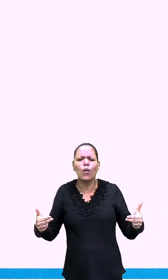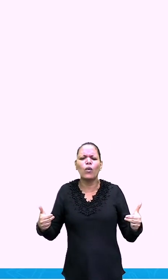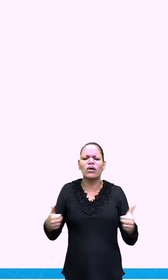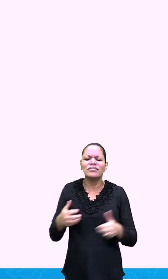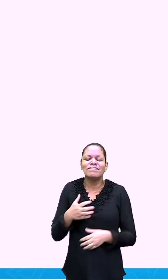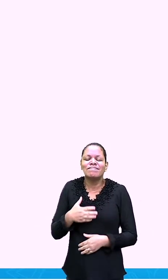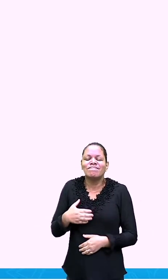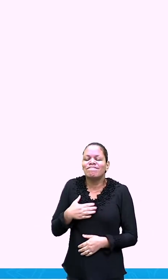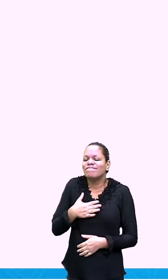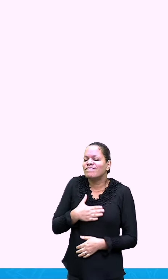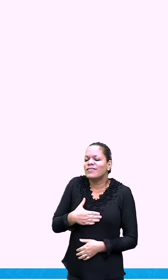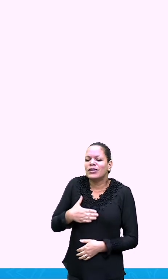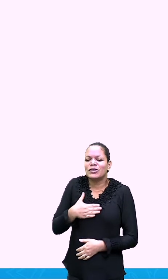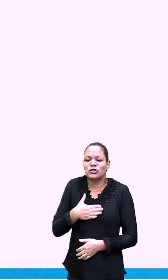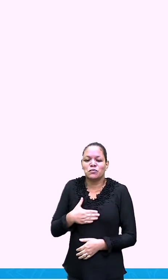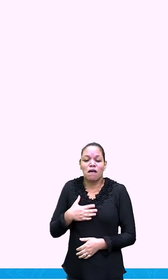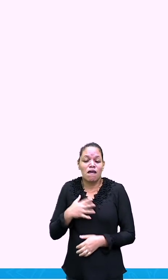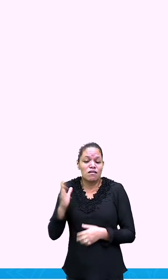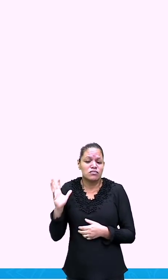comuns e próprios.